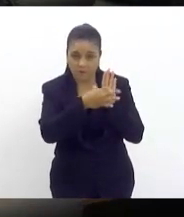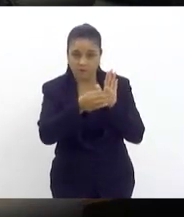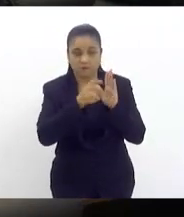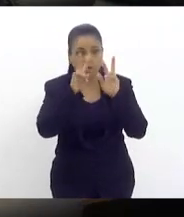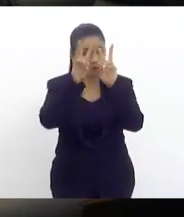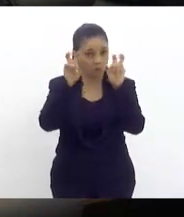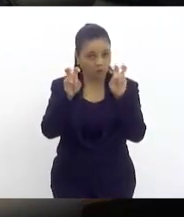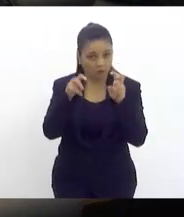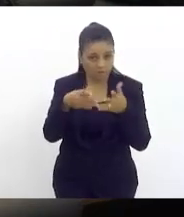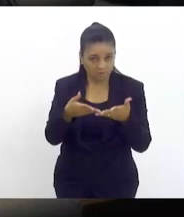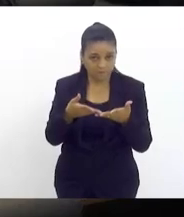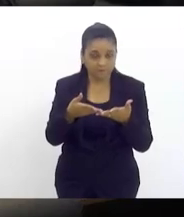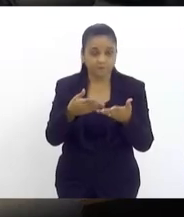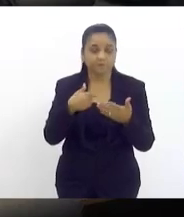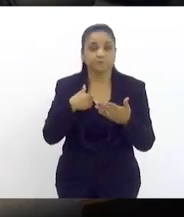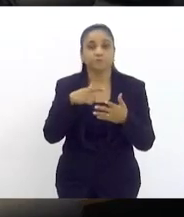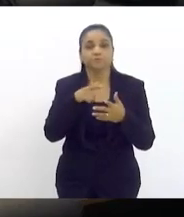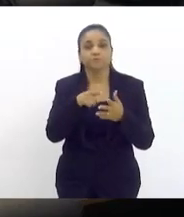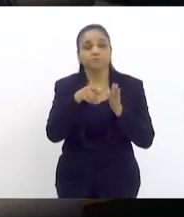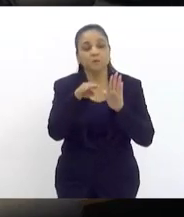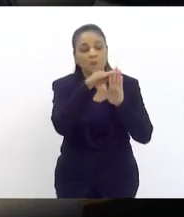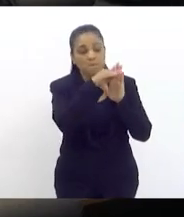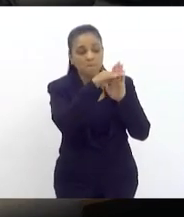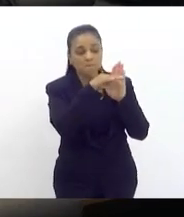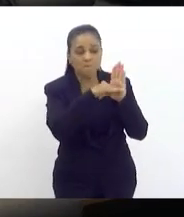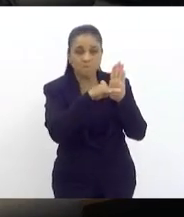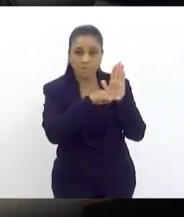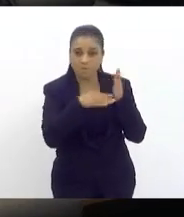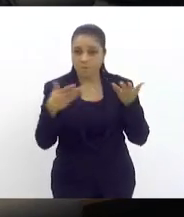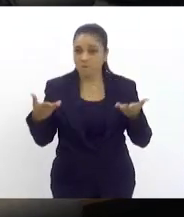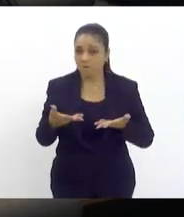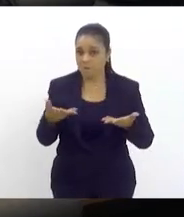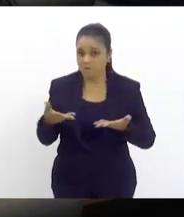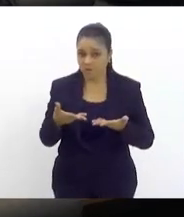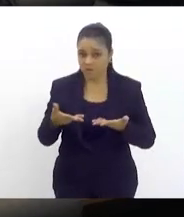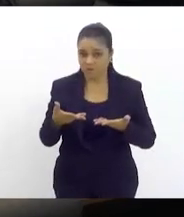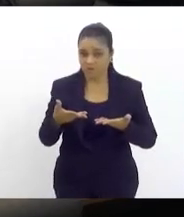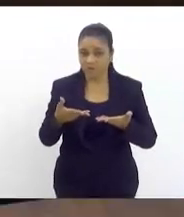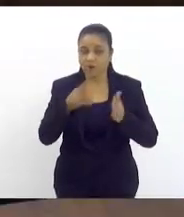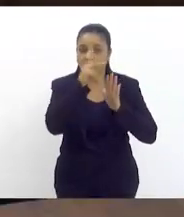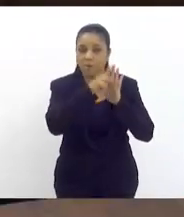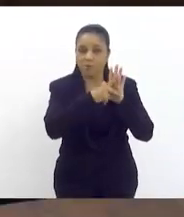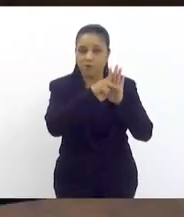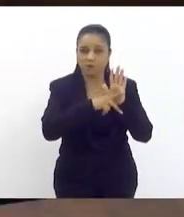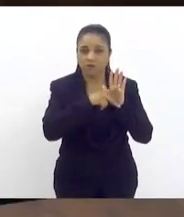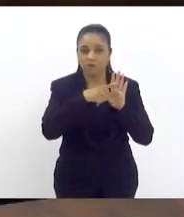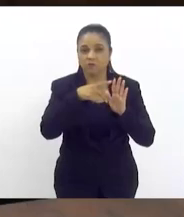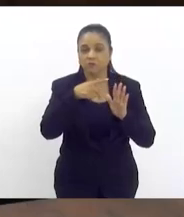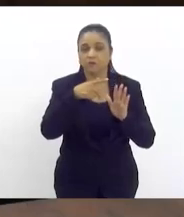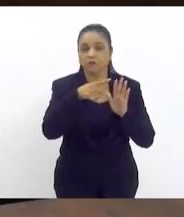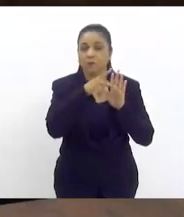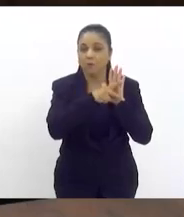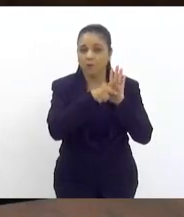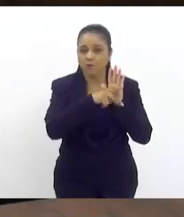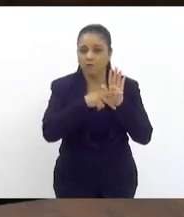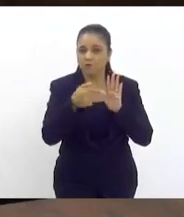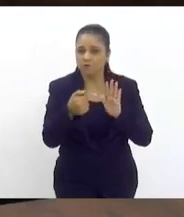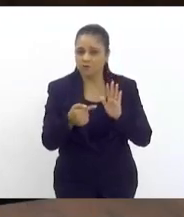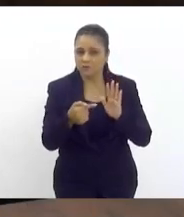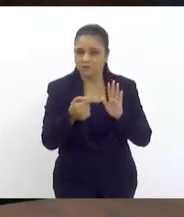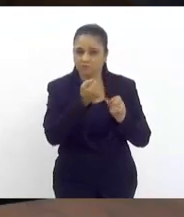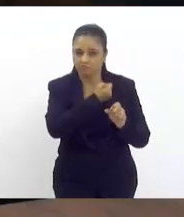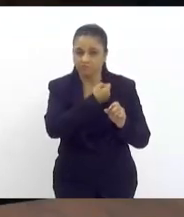tema. Se o senhor pegar a pauta de hoje, projeto sétimo da pauta,